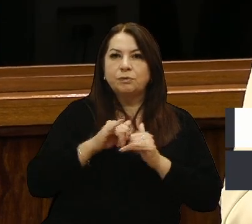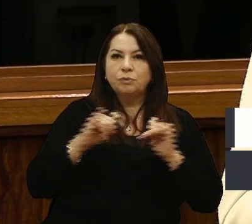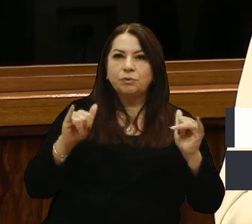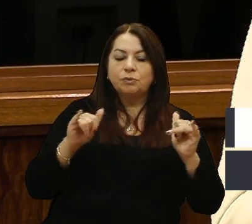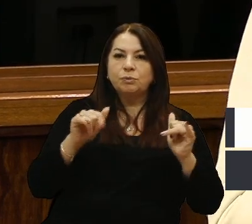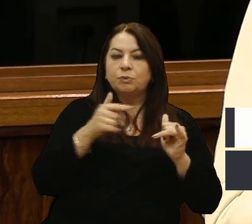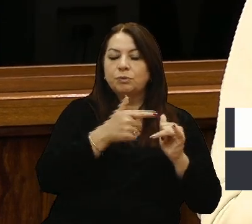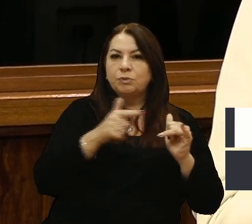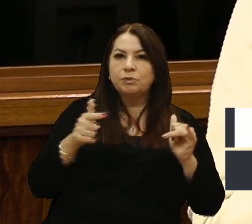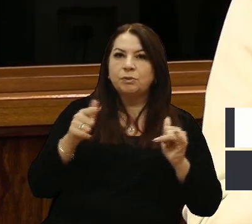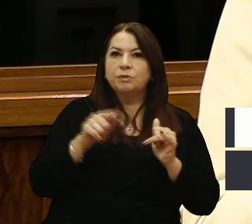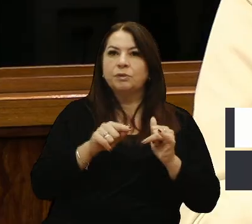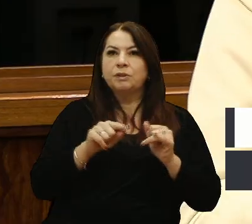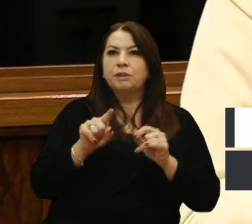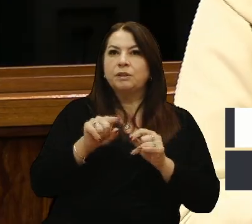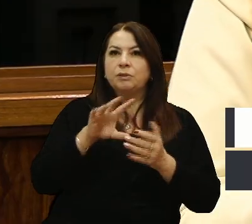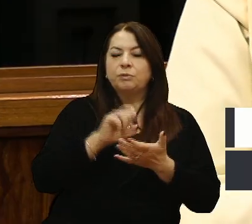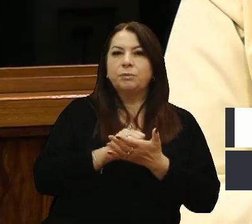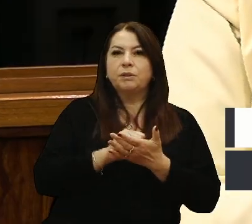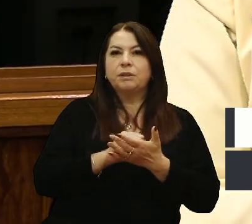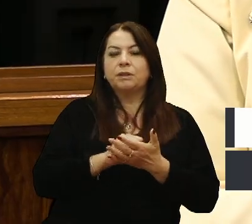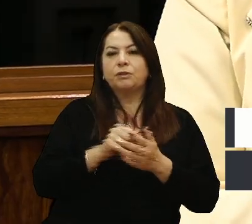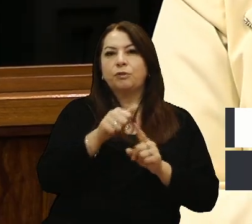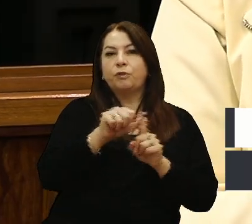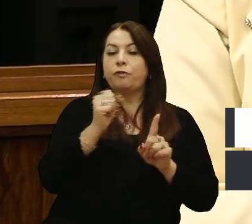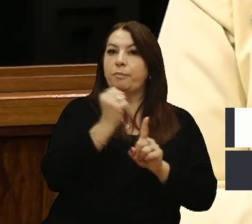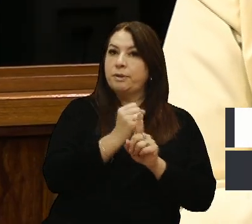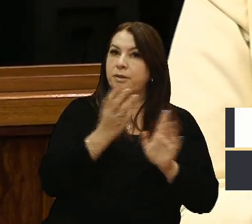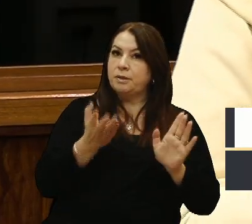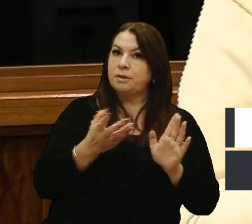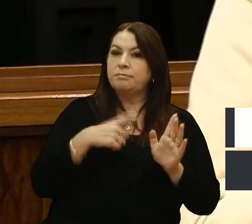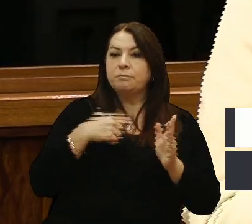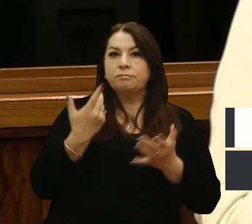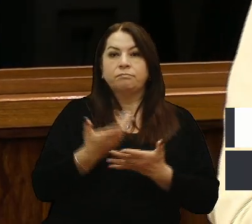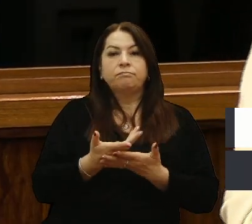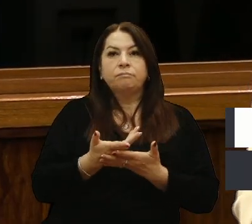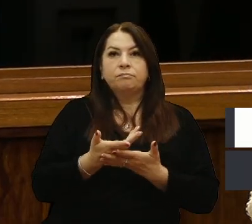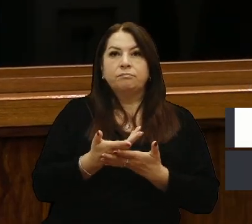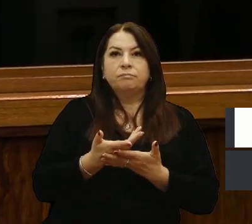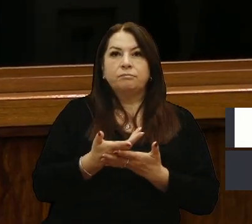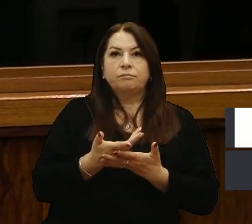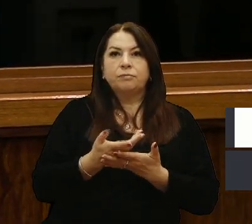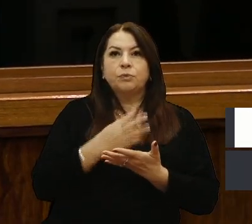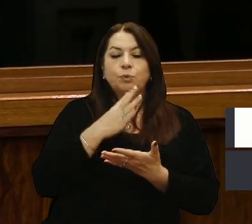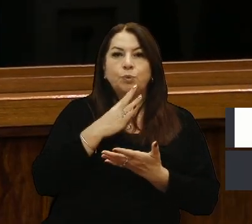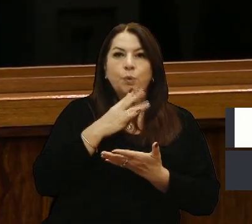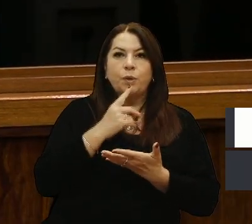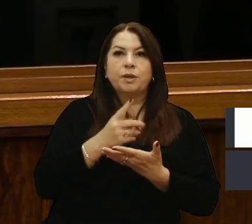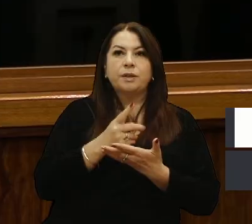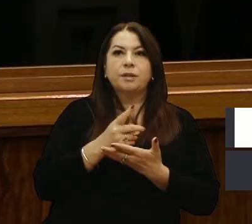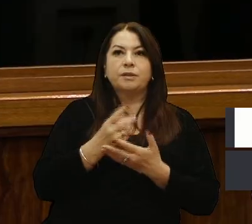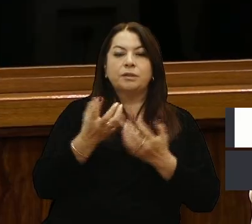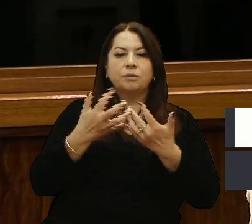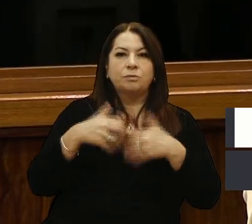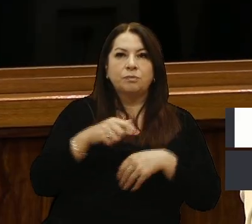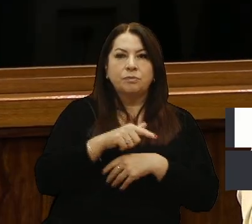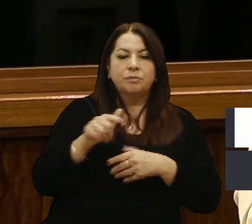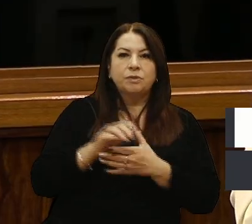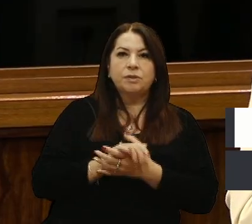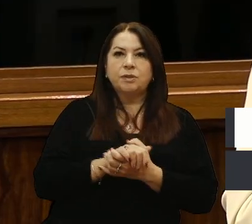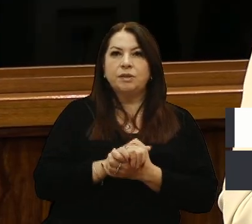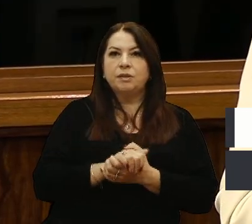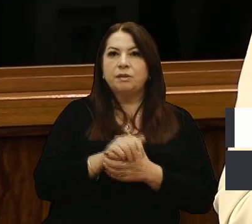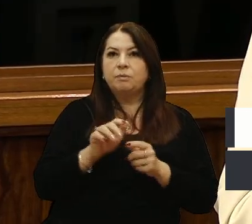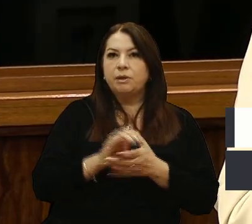não está confirmado o feminicídio, a gente que conhece como funciona isso,